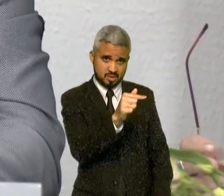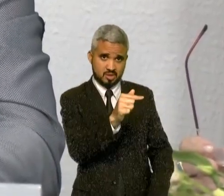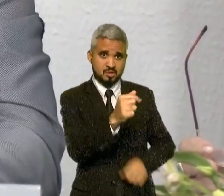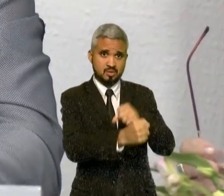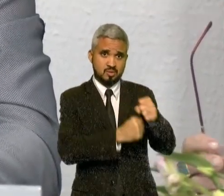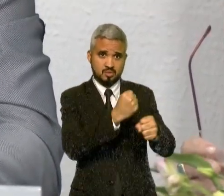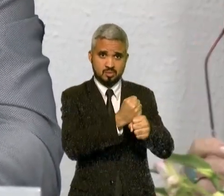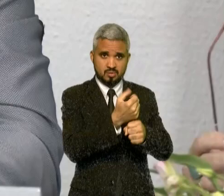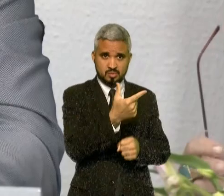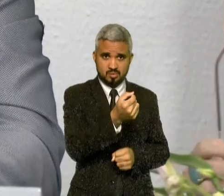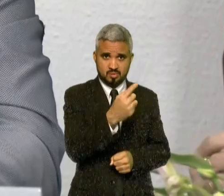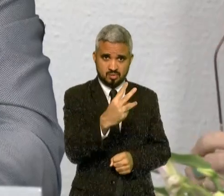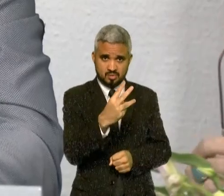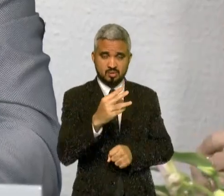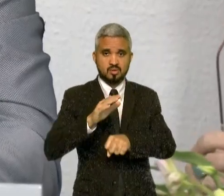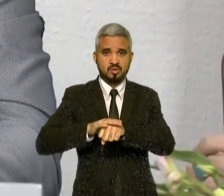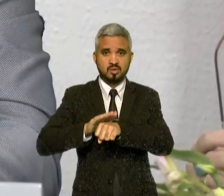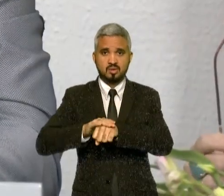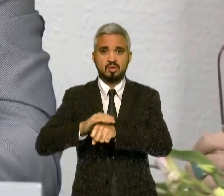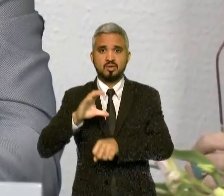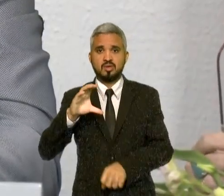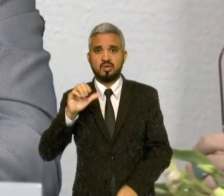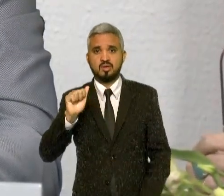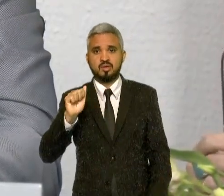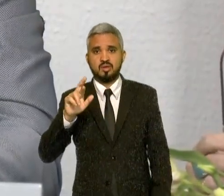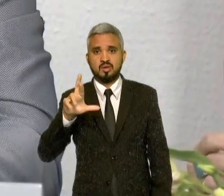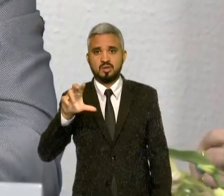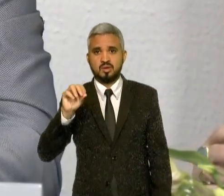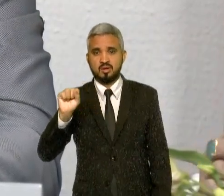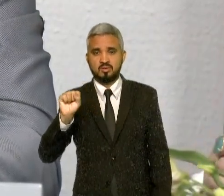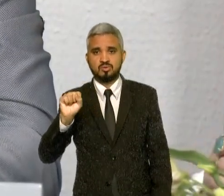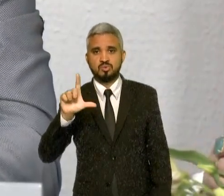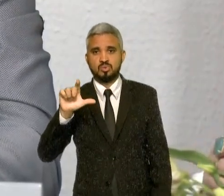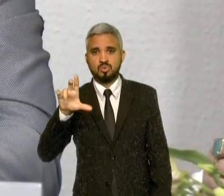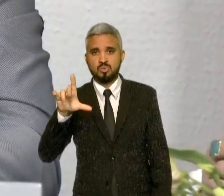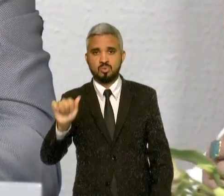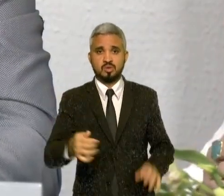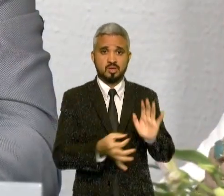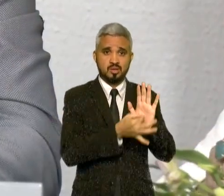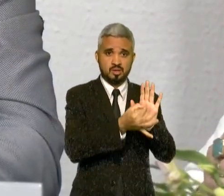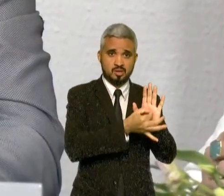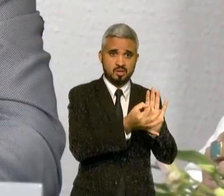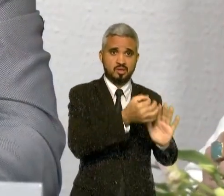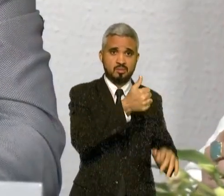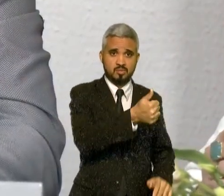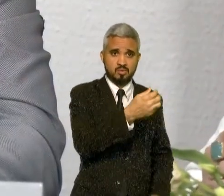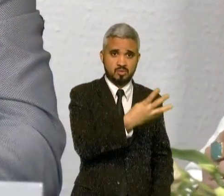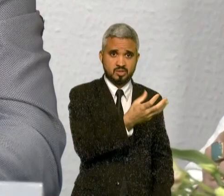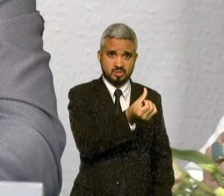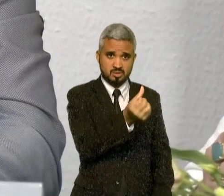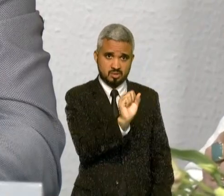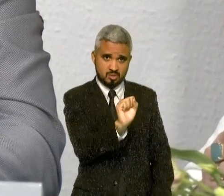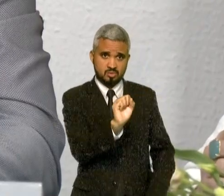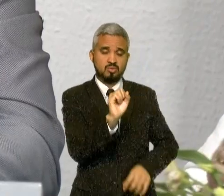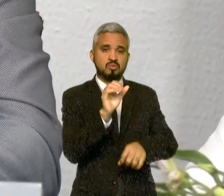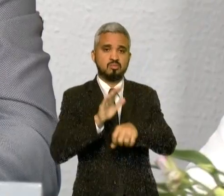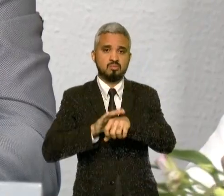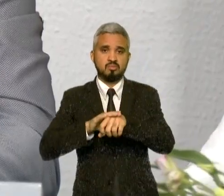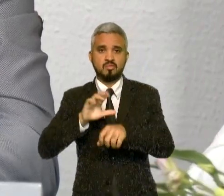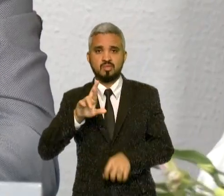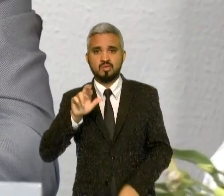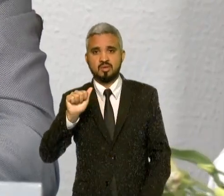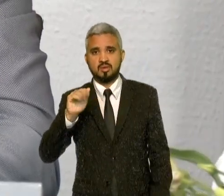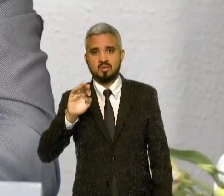1467/2023, de autoria do deputado Carlos Lula. Indicação de número 1468/2023, de autoria do deputado Rafael